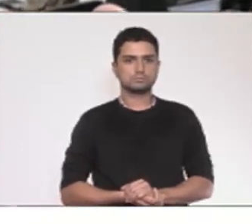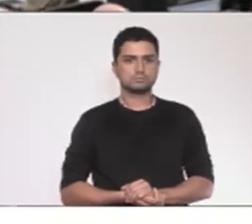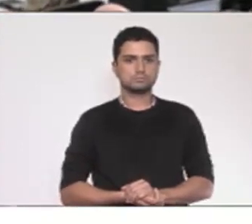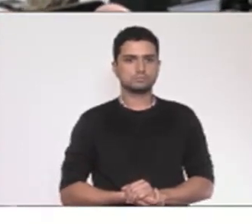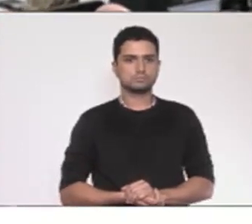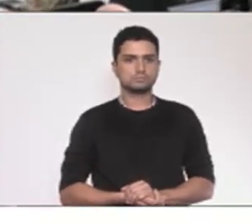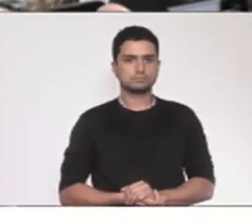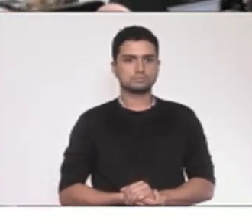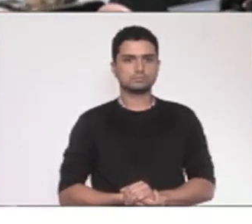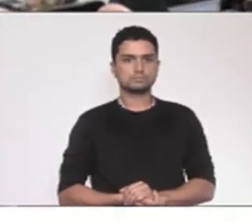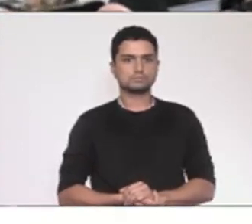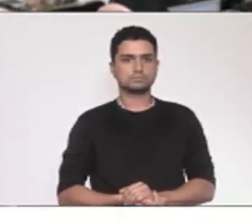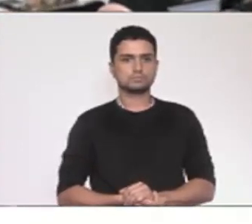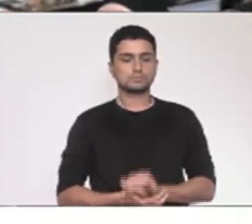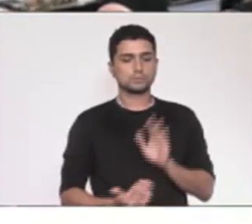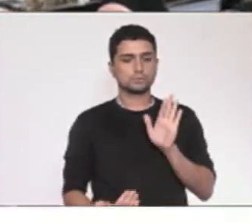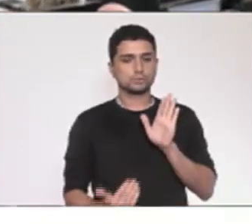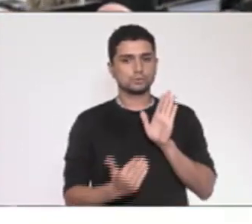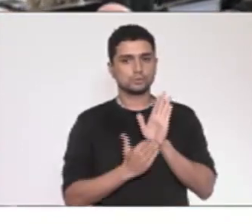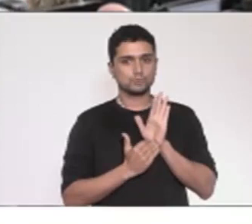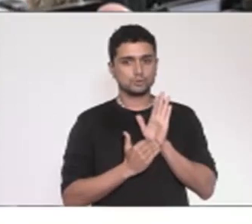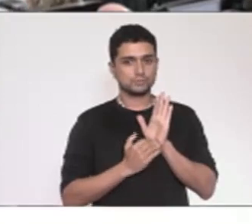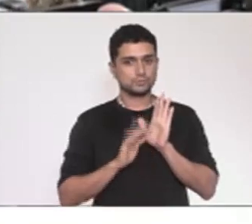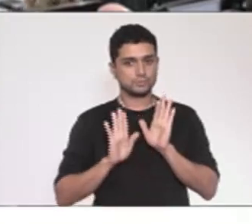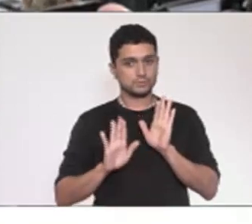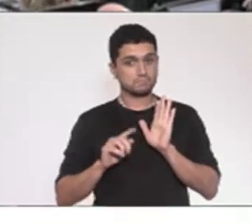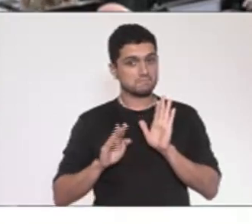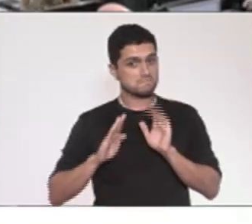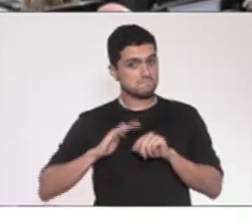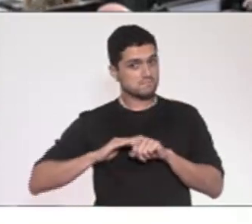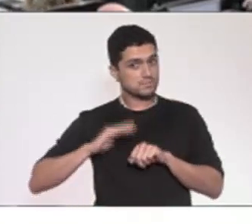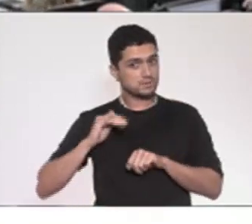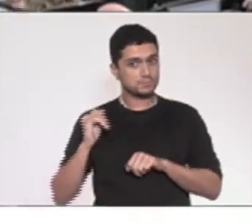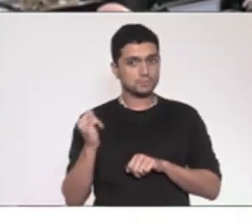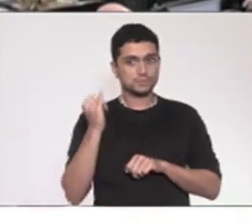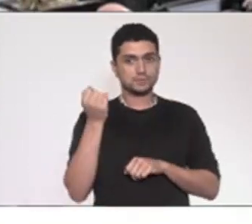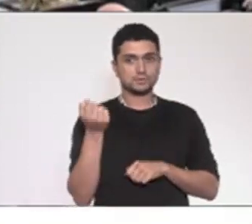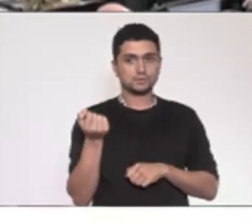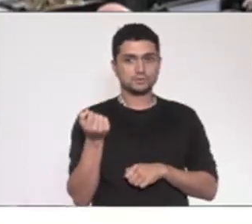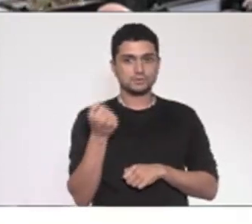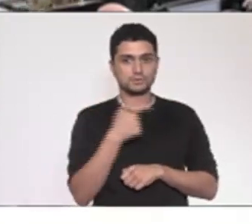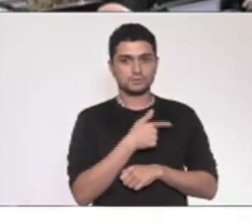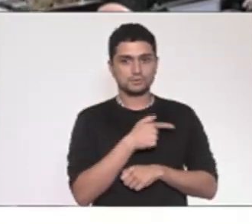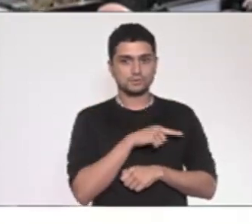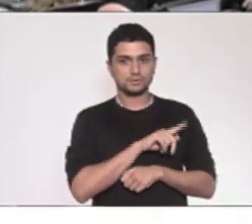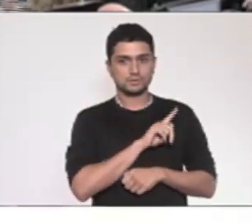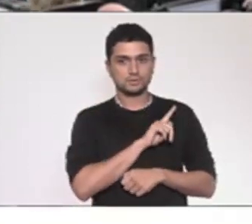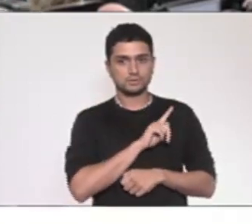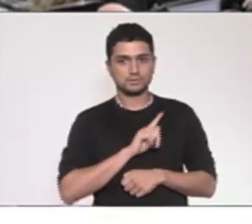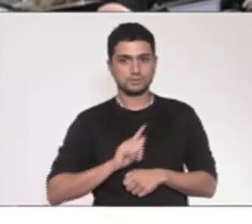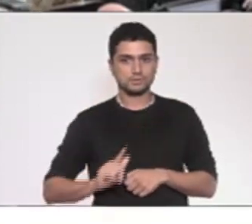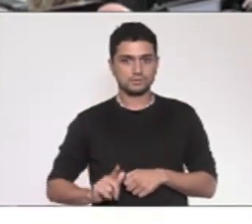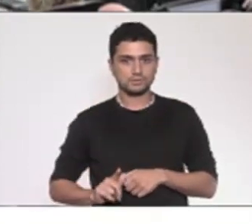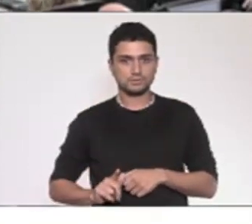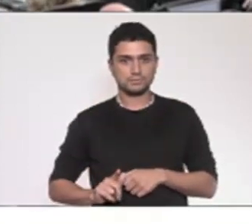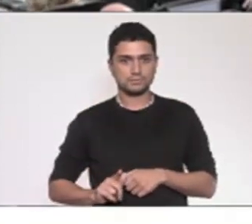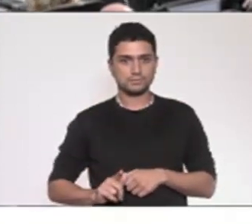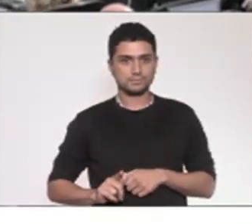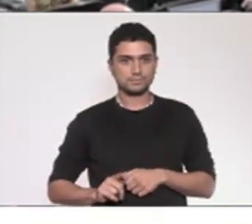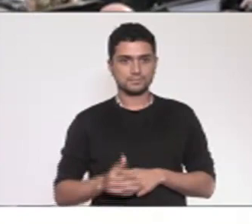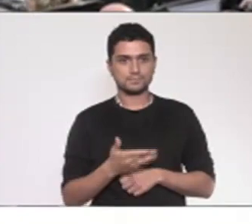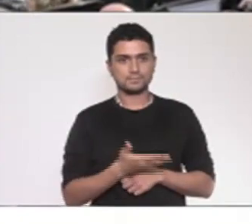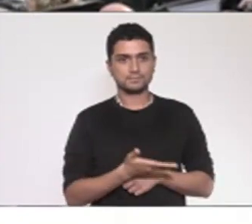Por último, gostaria de chamar, mas mais importante, até que o governador, a excelentíssima senhora subsecretária de